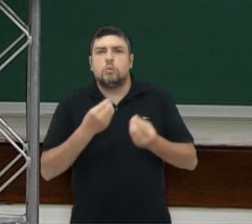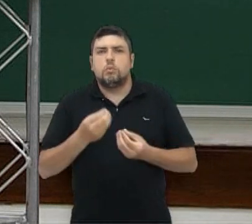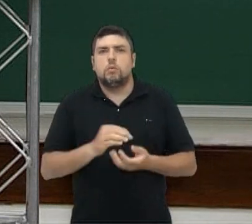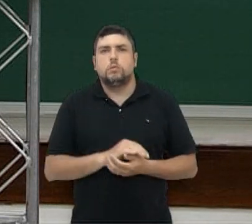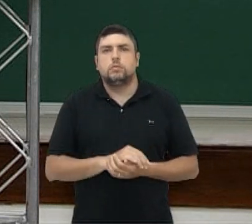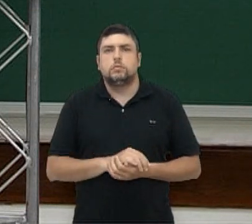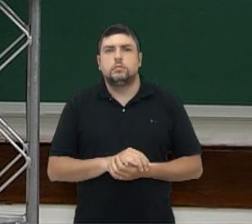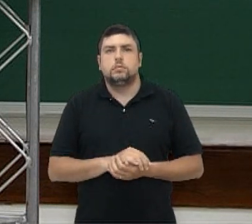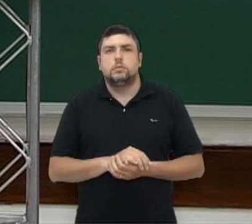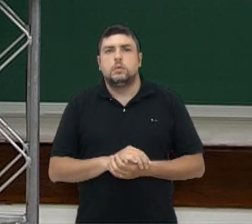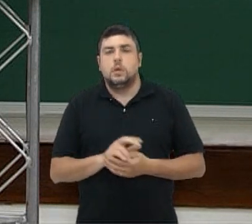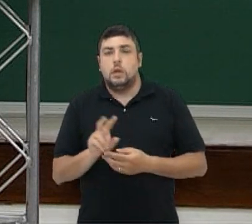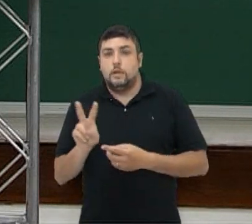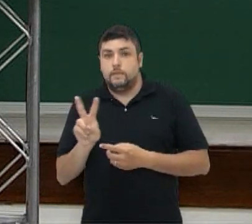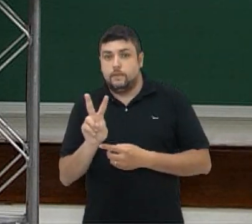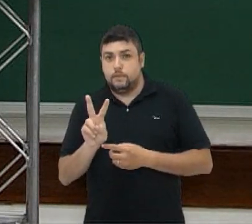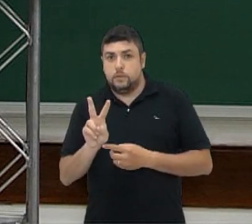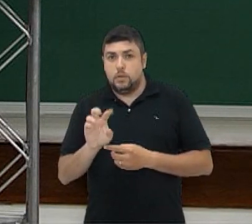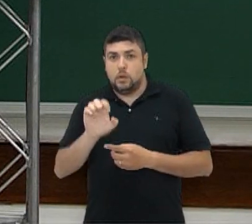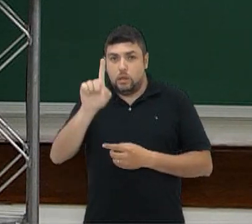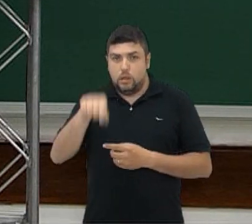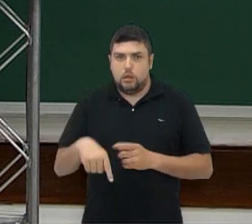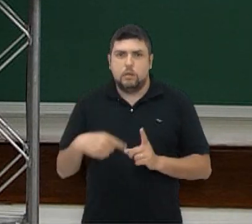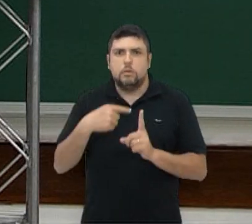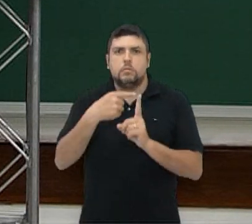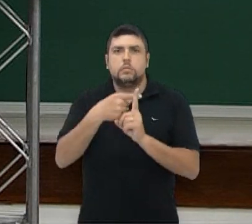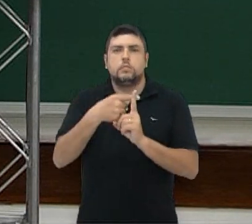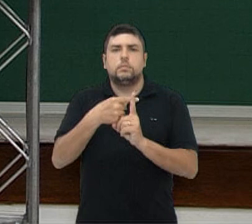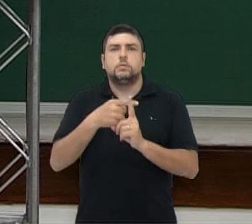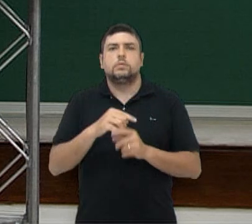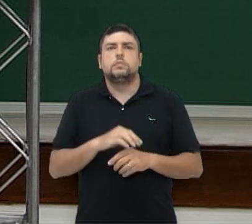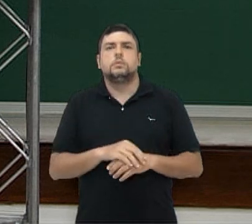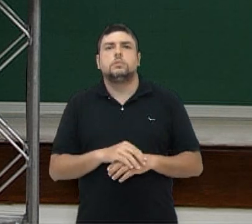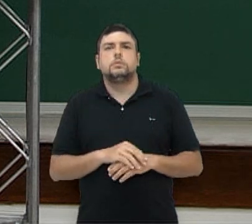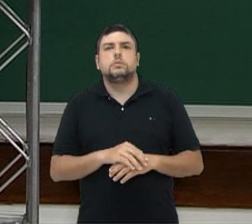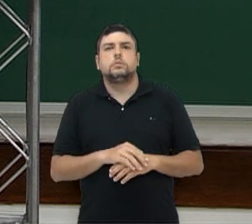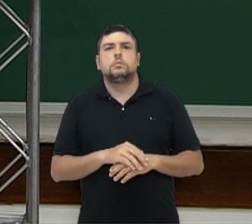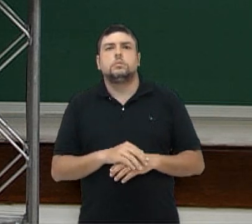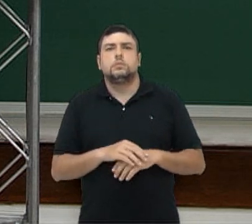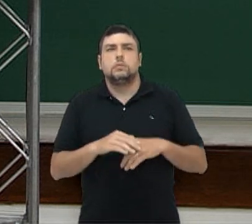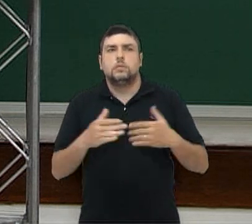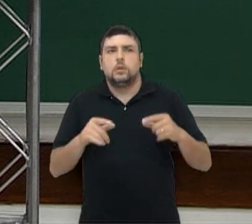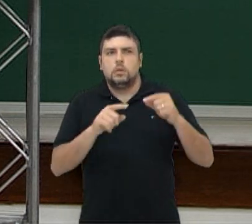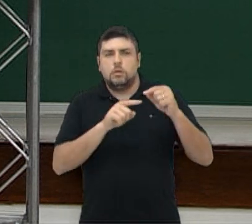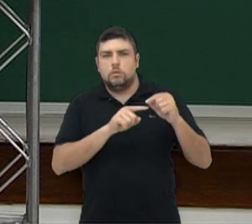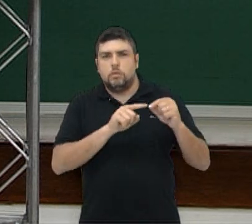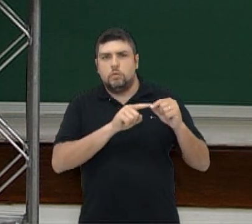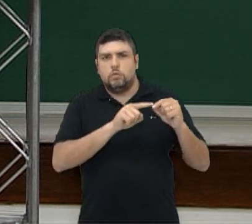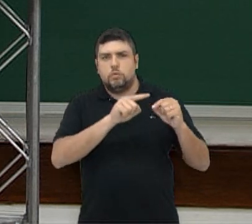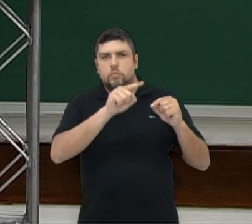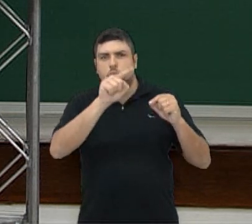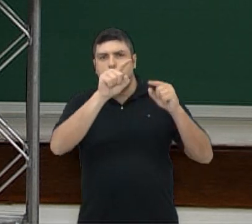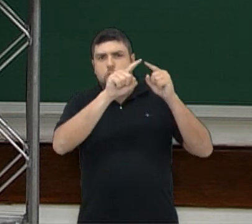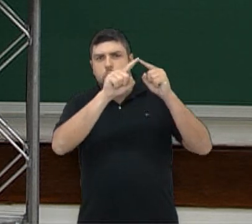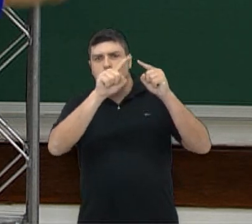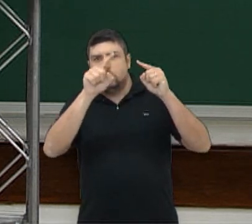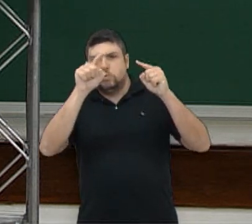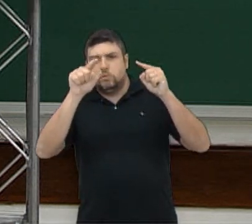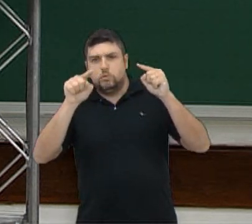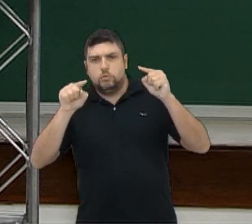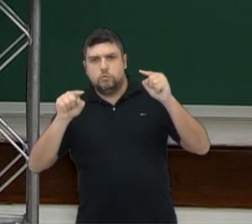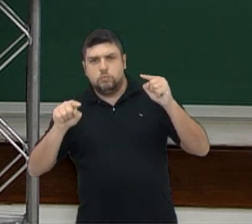que a velocidade ela é positiva. Como está identificado pelo gráfico aqui, toda essa parte de cima representa sinal positivo